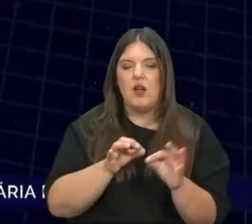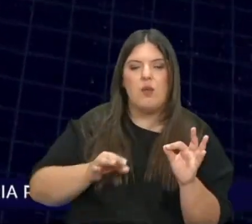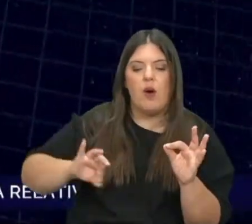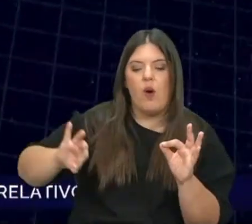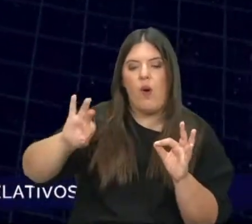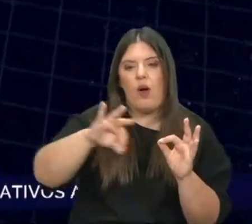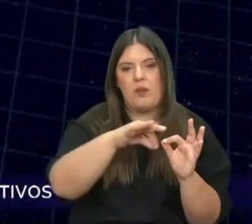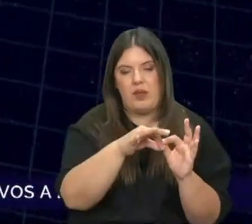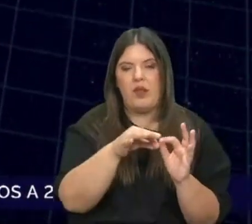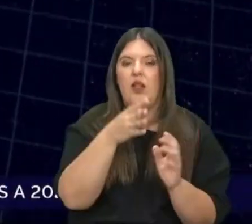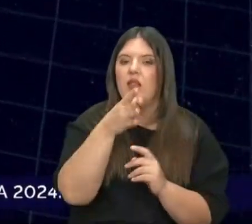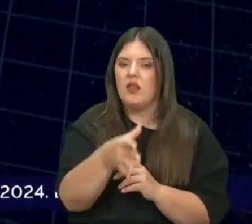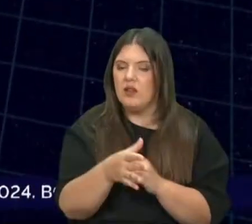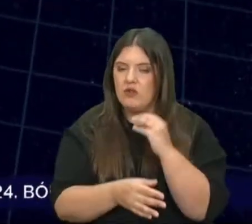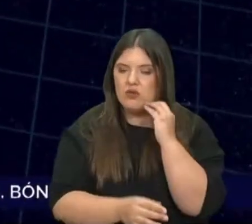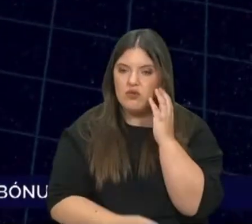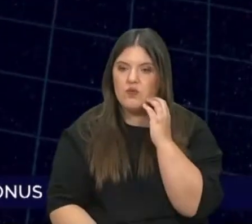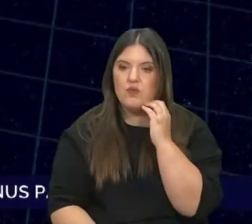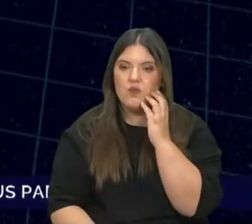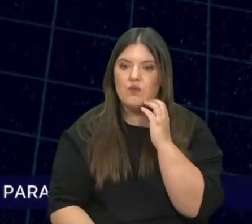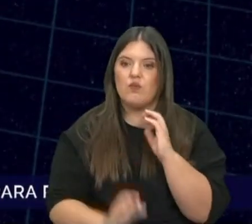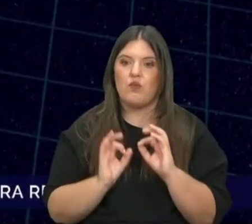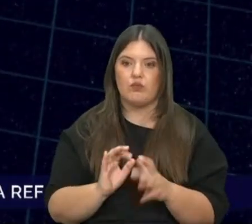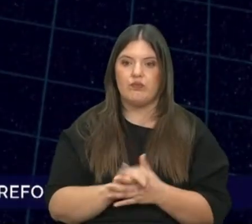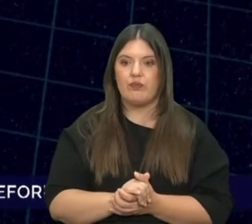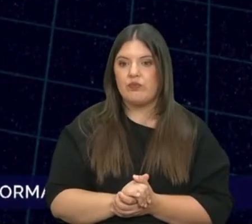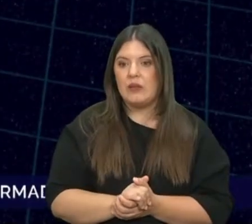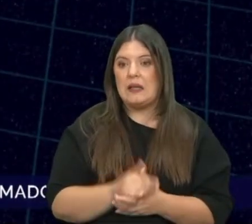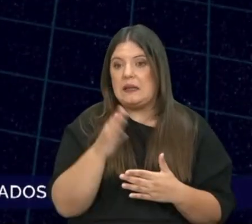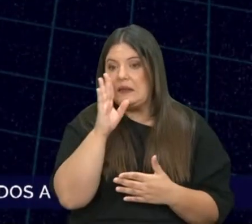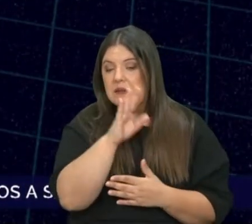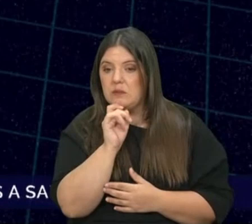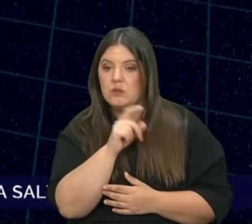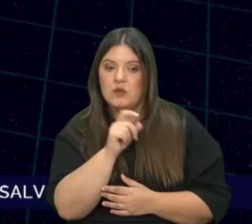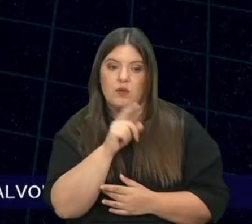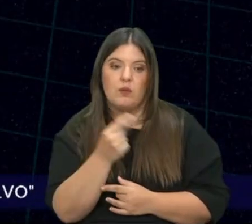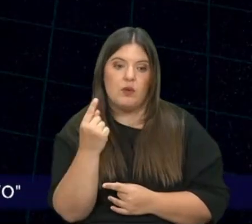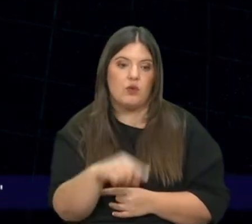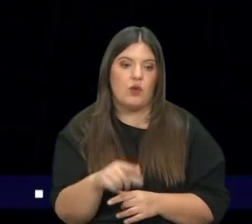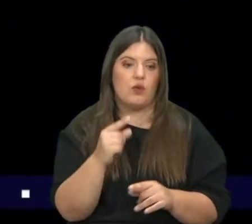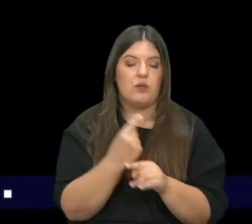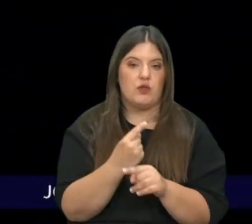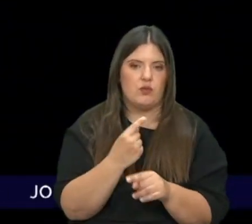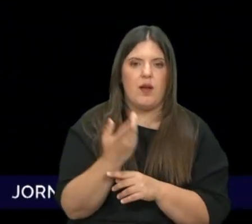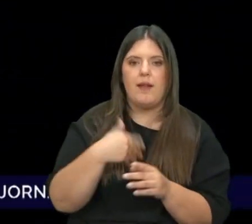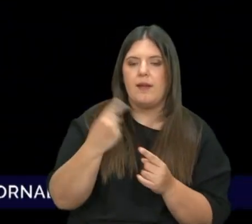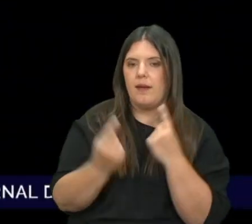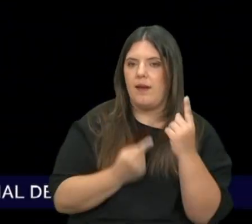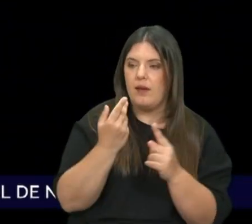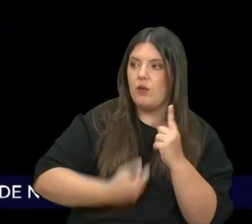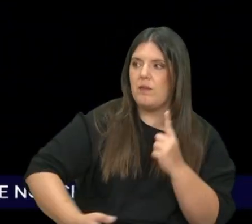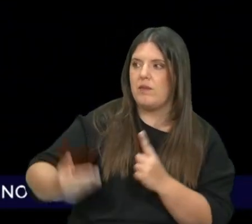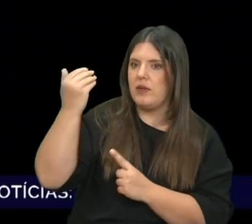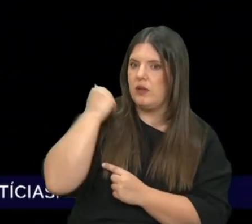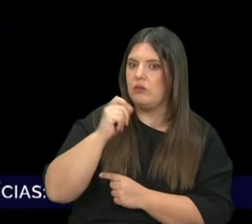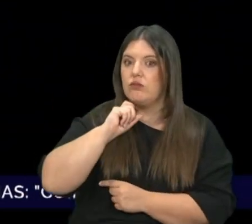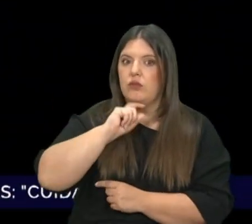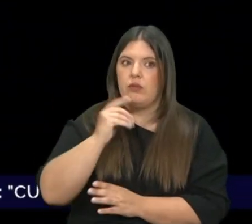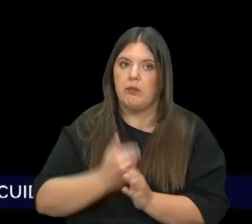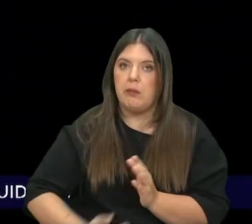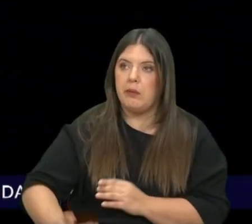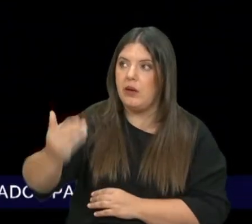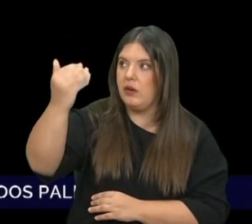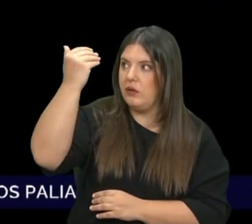específica deste planeta diz-nos o seguinte: bom, é que se calhar houve mesmo alguém no passado, talvez no passado,